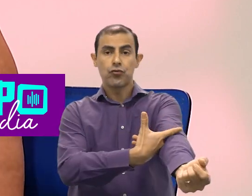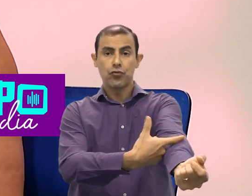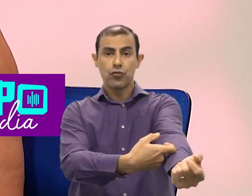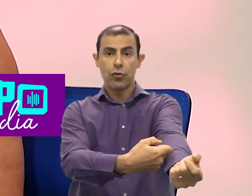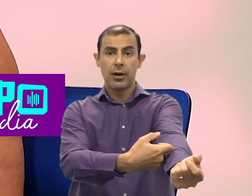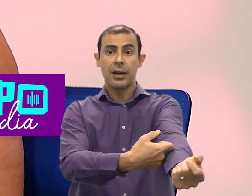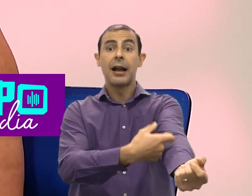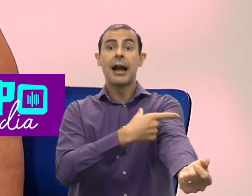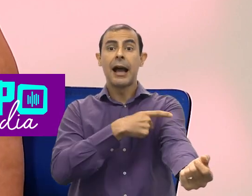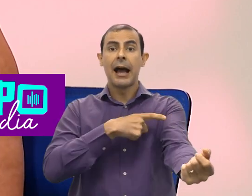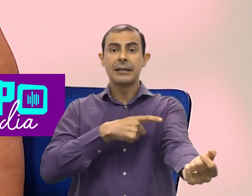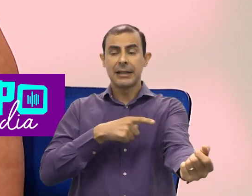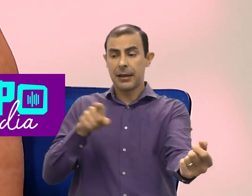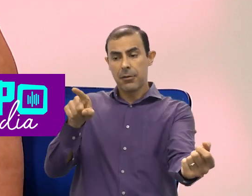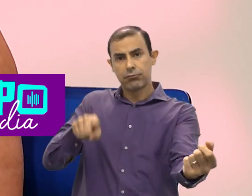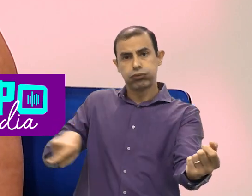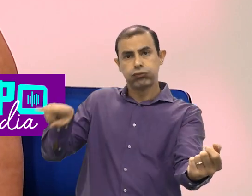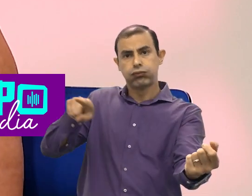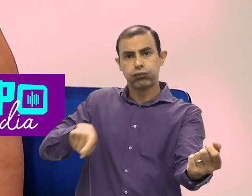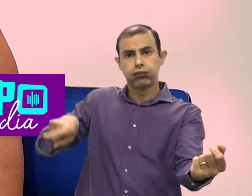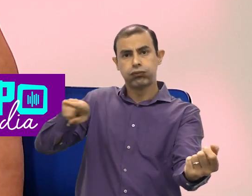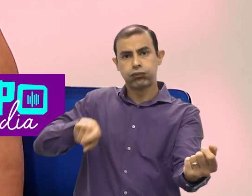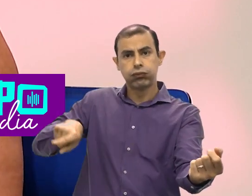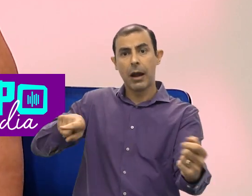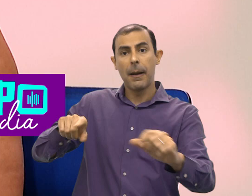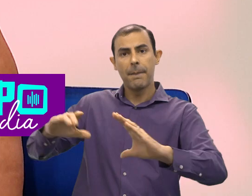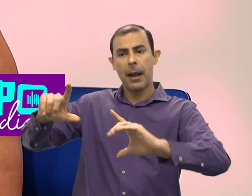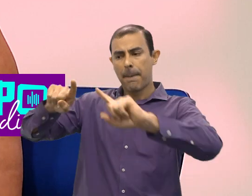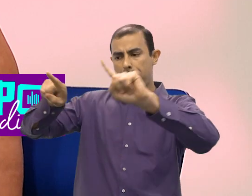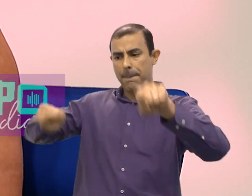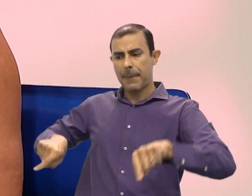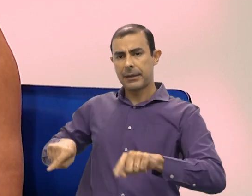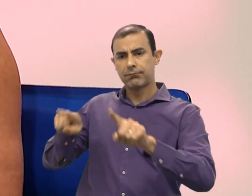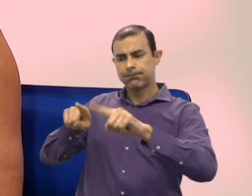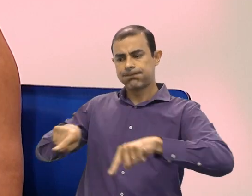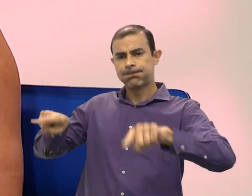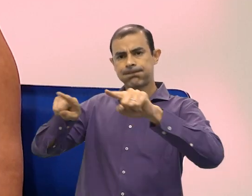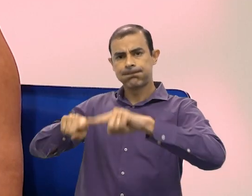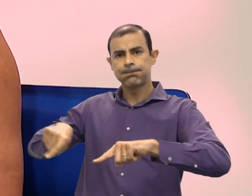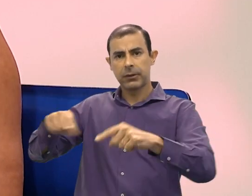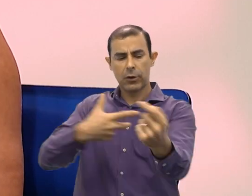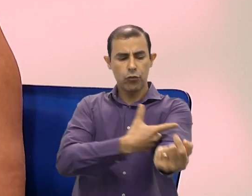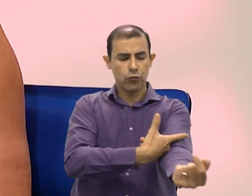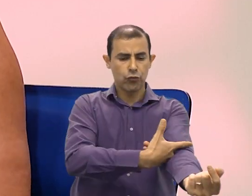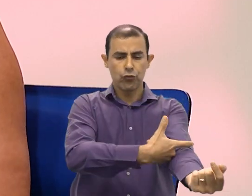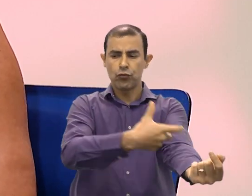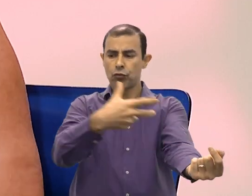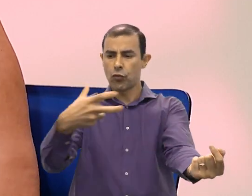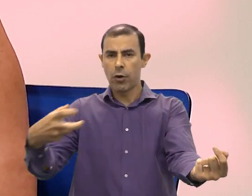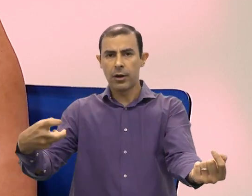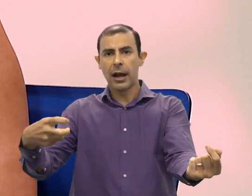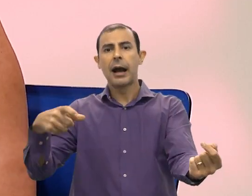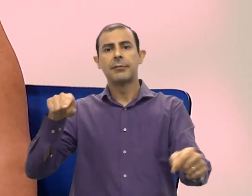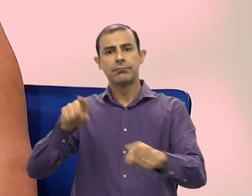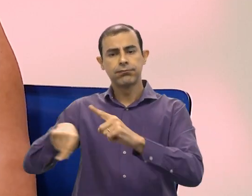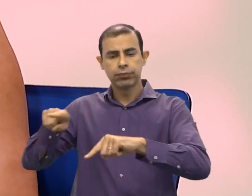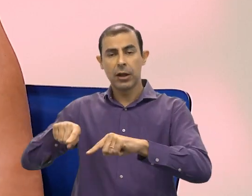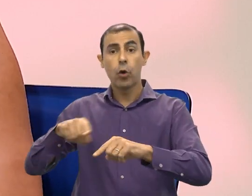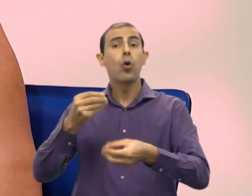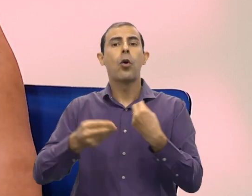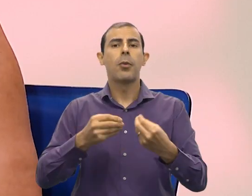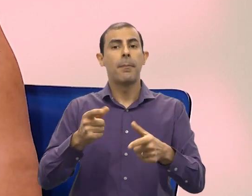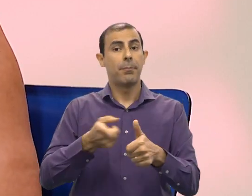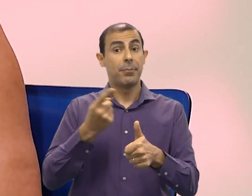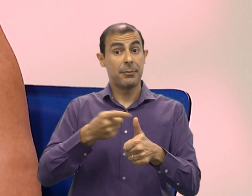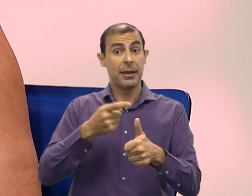venoso, o potencial doador vai receber um medicamento que vai fazer com que essas células que estão dentro do osso migrem